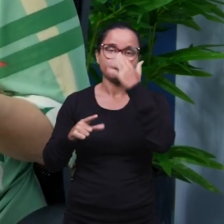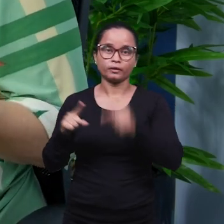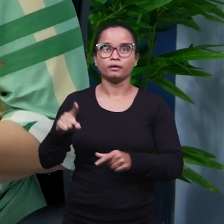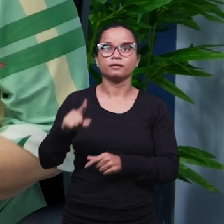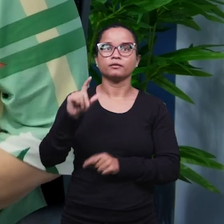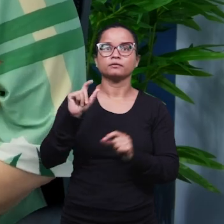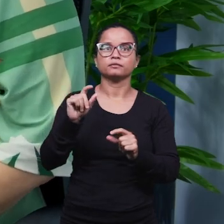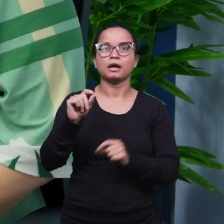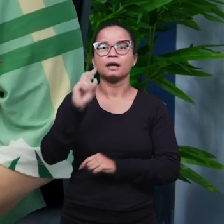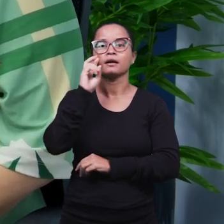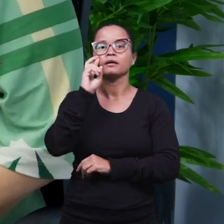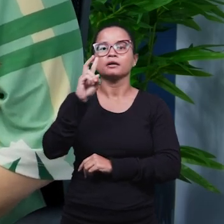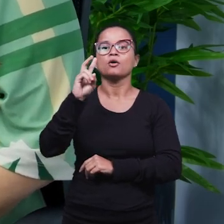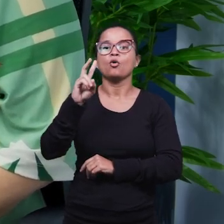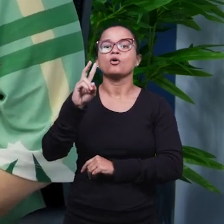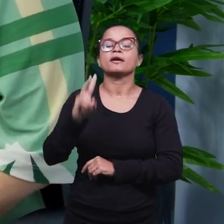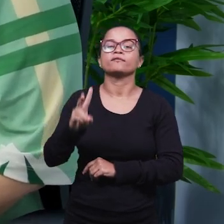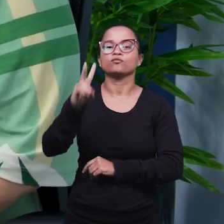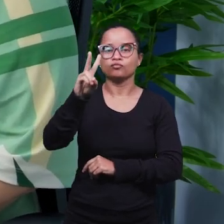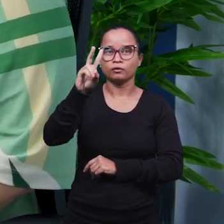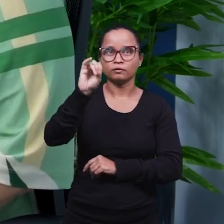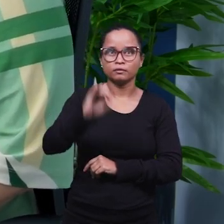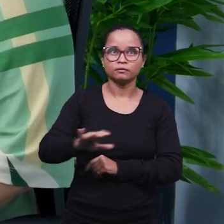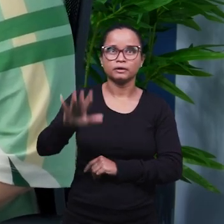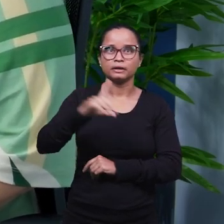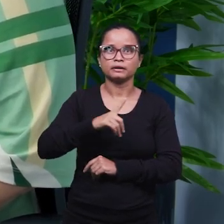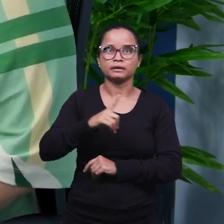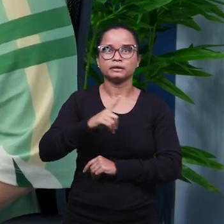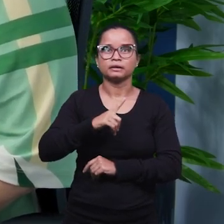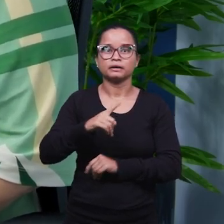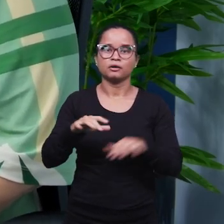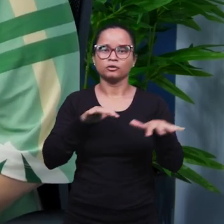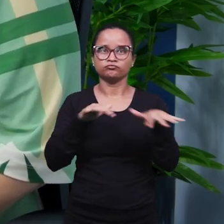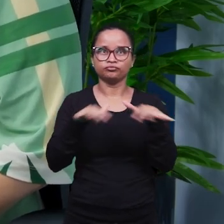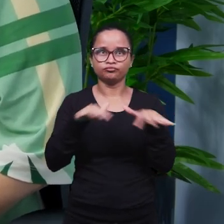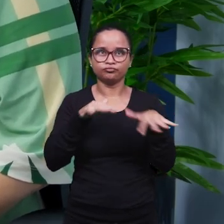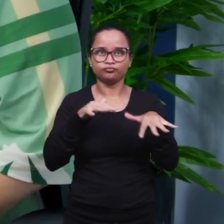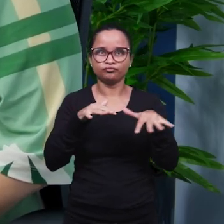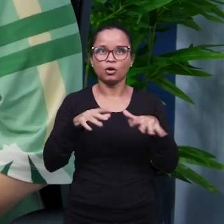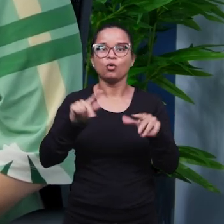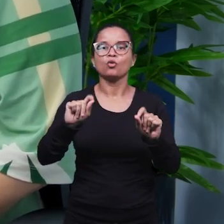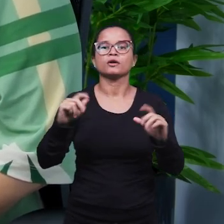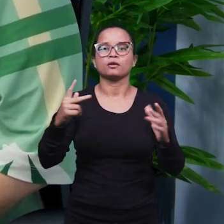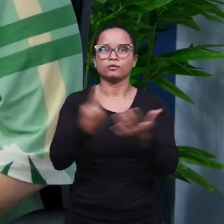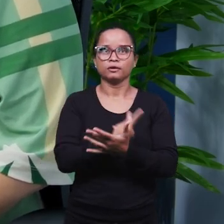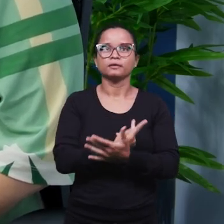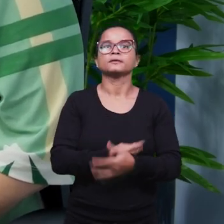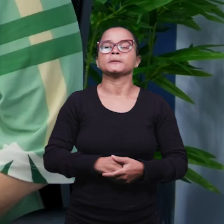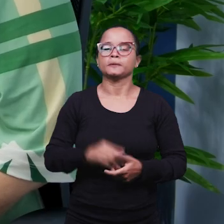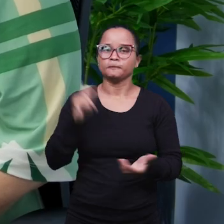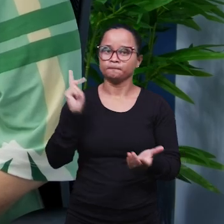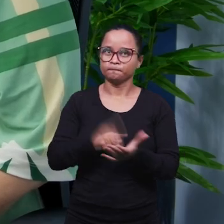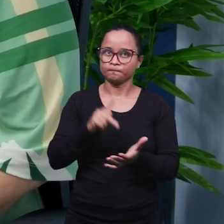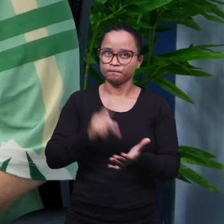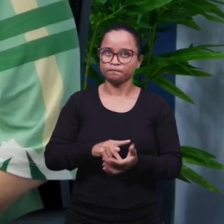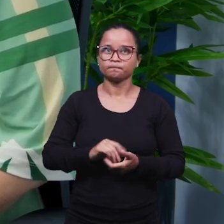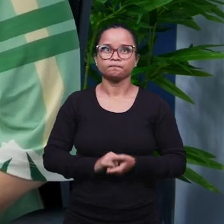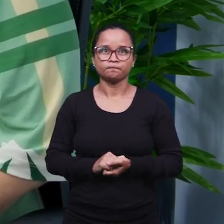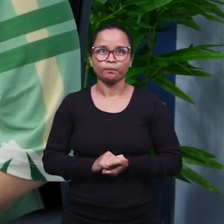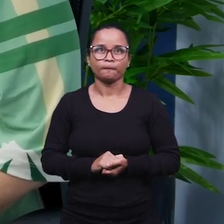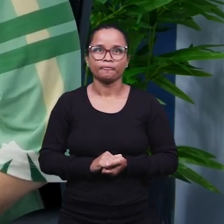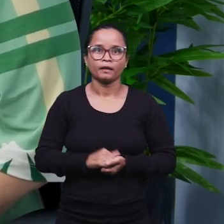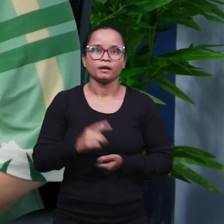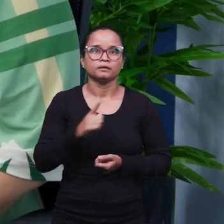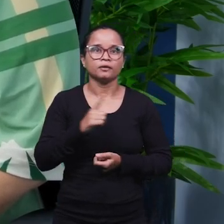quê? Visual. Aqui o terremoto, esse aqui é o pictograma para terremoto e o que acontece de verdade.